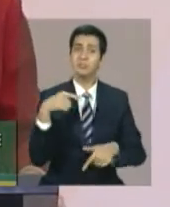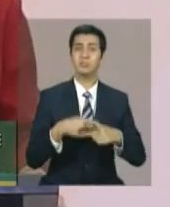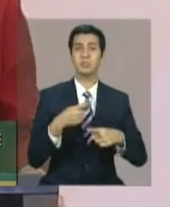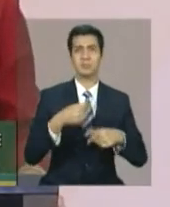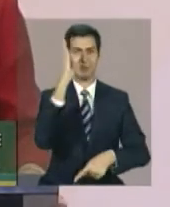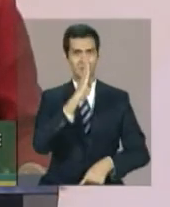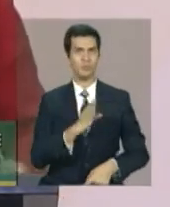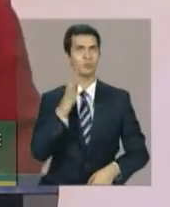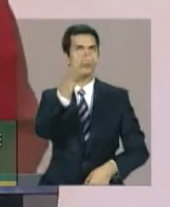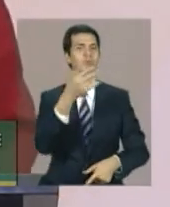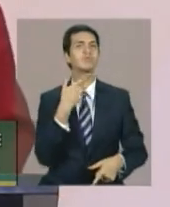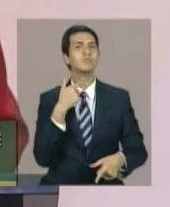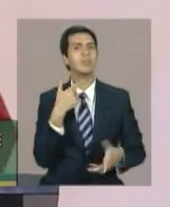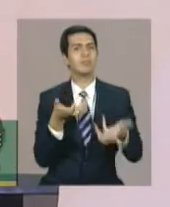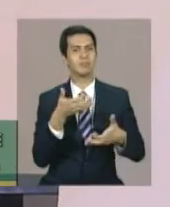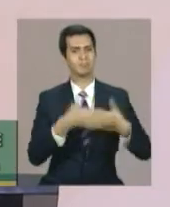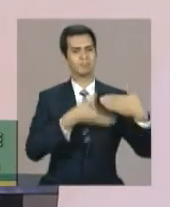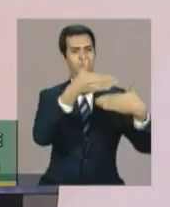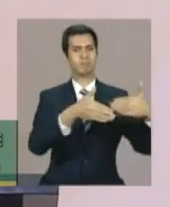mundo.